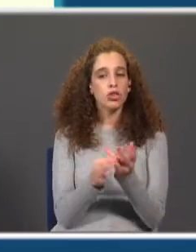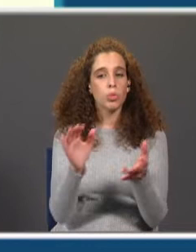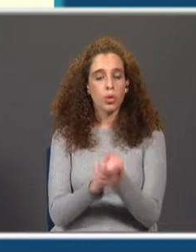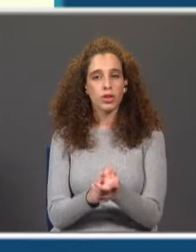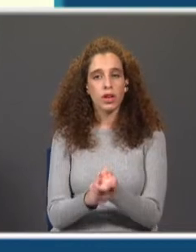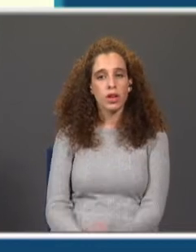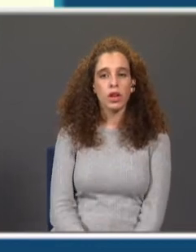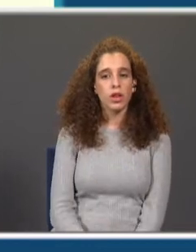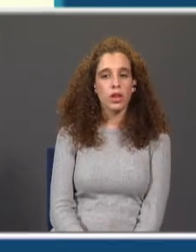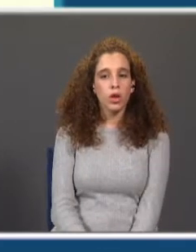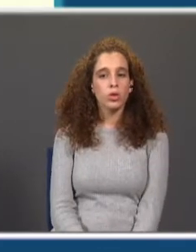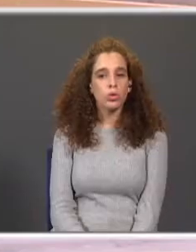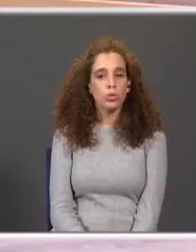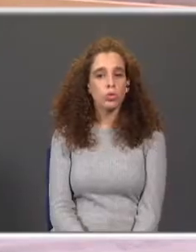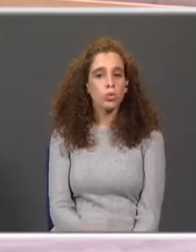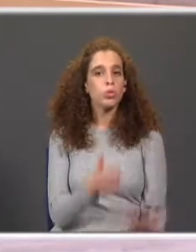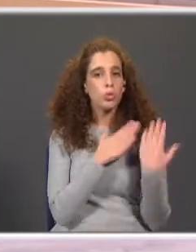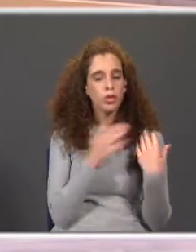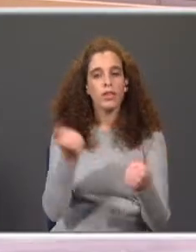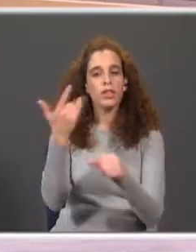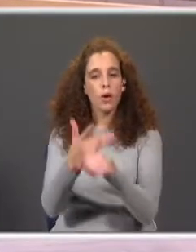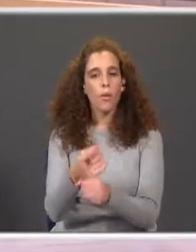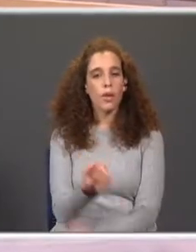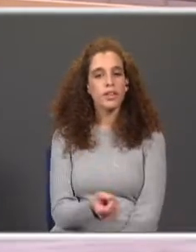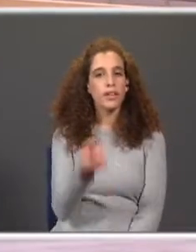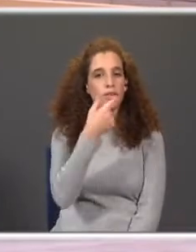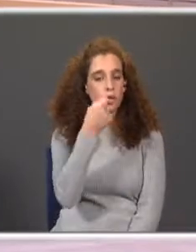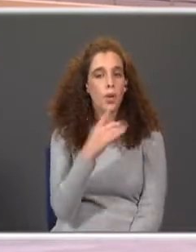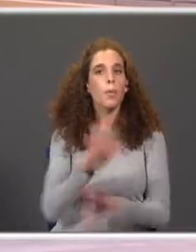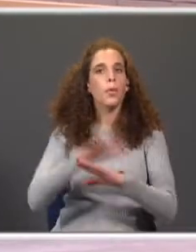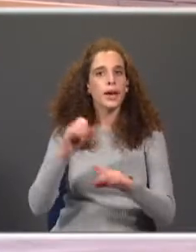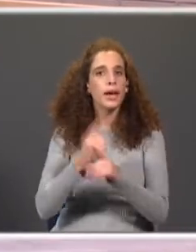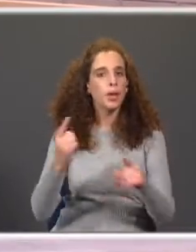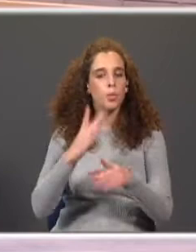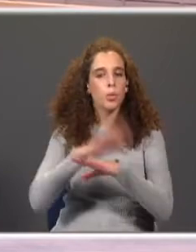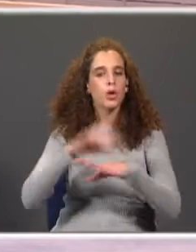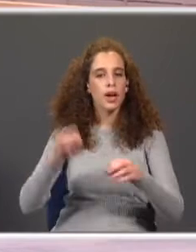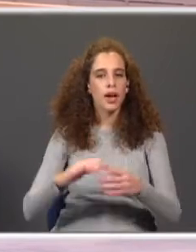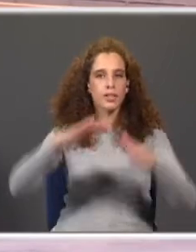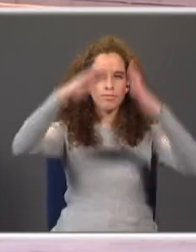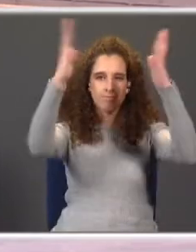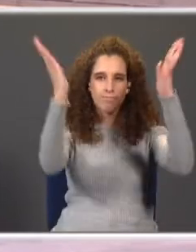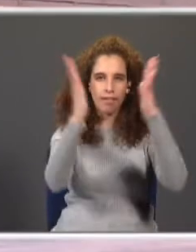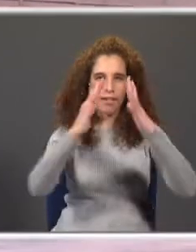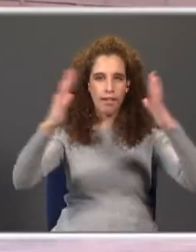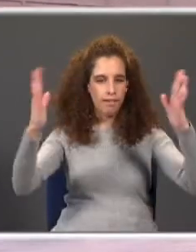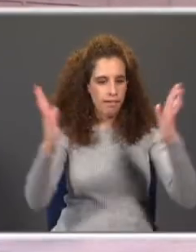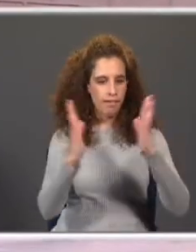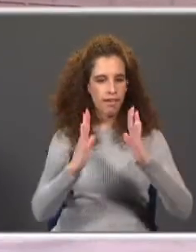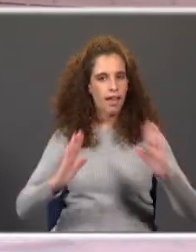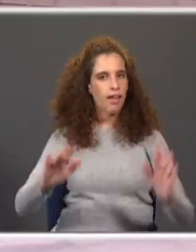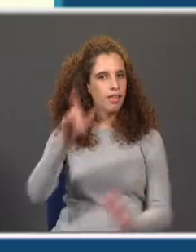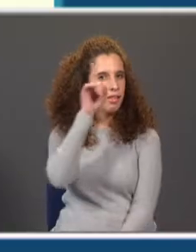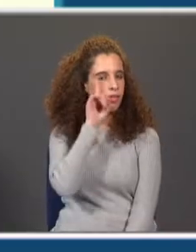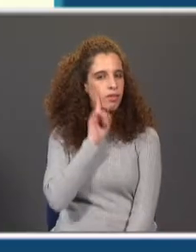outra farmácia. Porquê? Pelas suas exuberantes formas femininas, não é? as nádegas de ânfora e as pupilas acesas, o